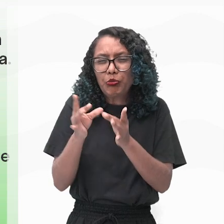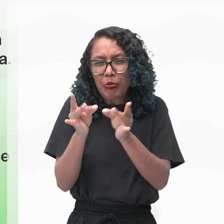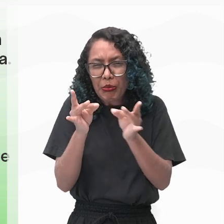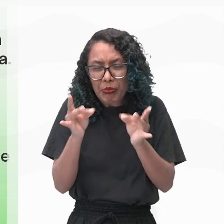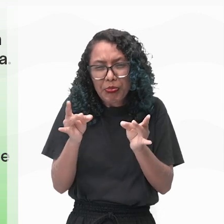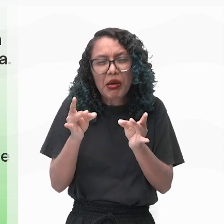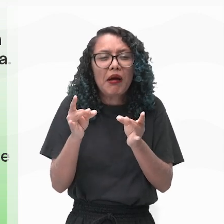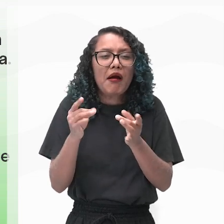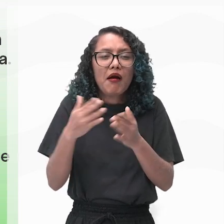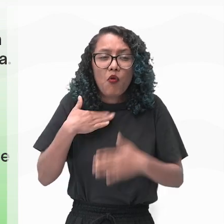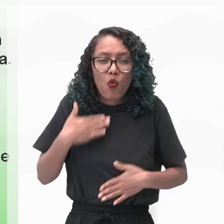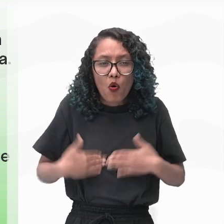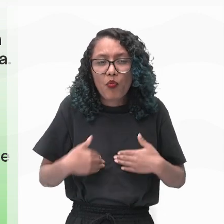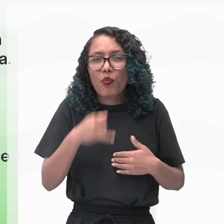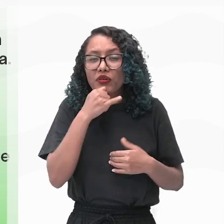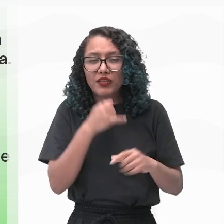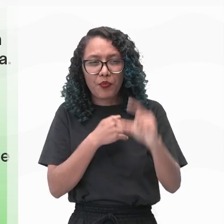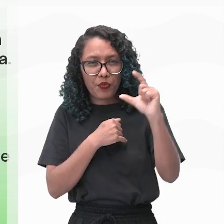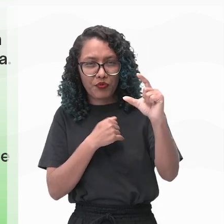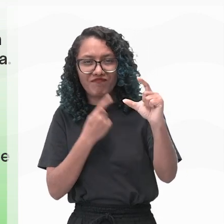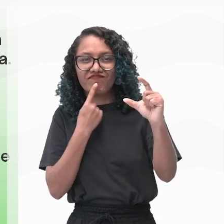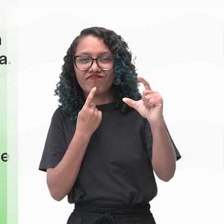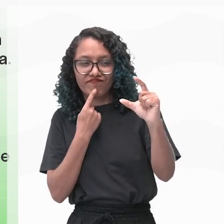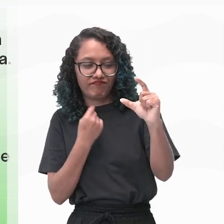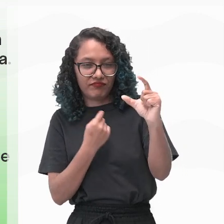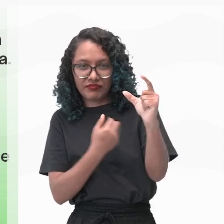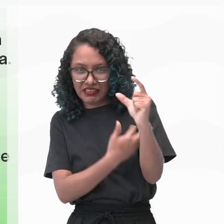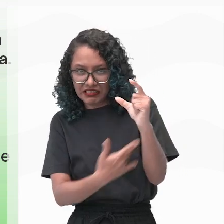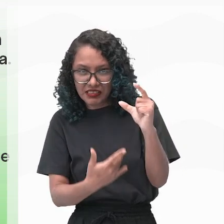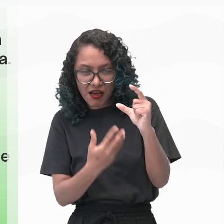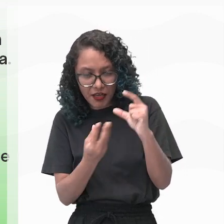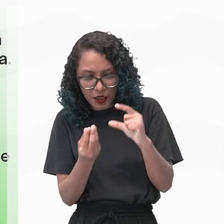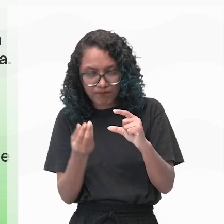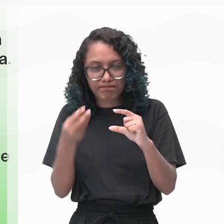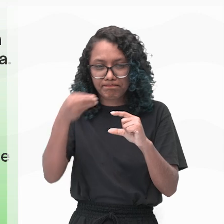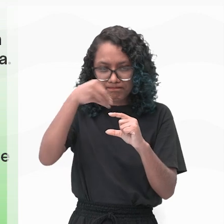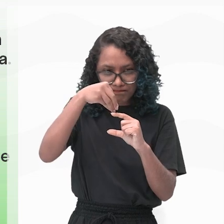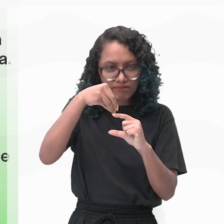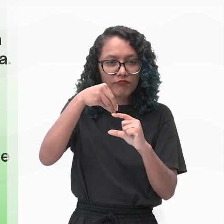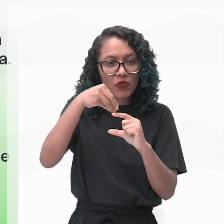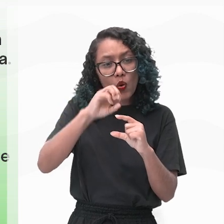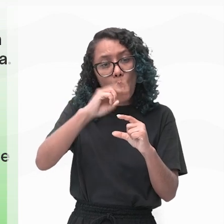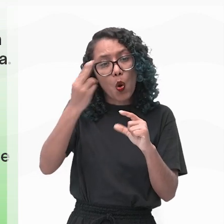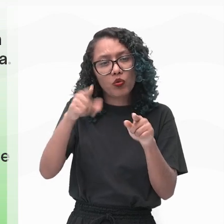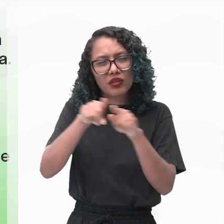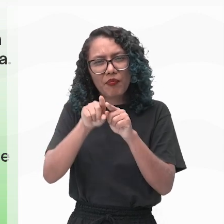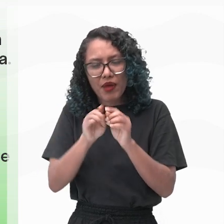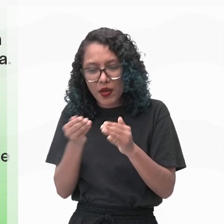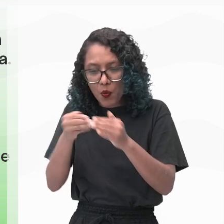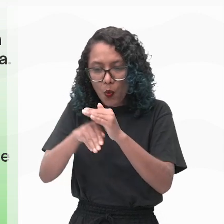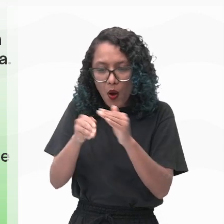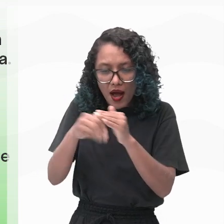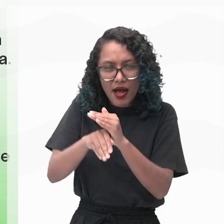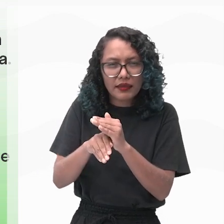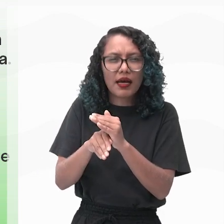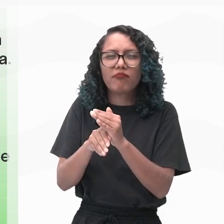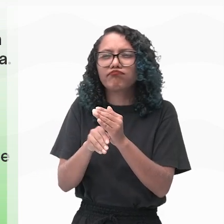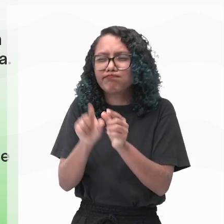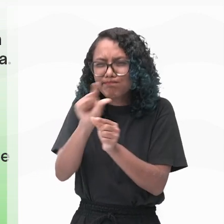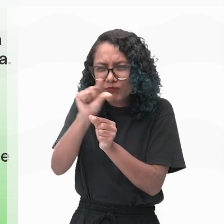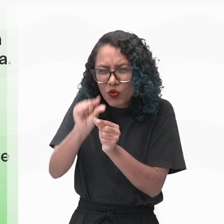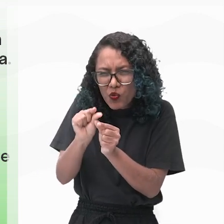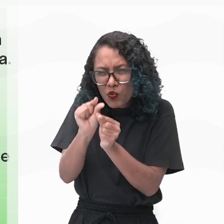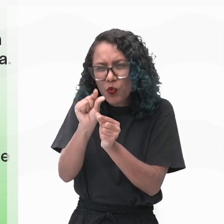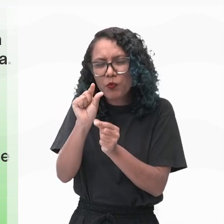de ensaio com sangue e culturas, né, microbiológicas. Então você tem dentro da categoria